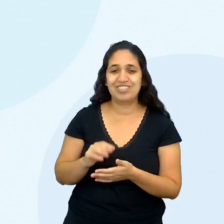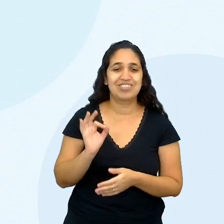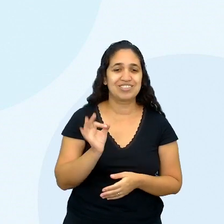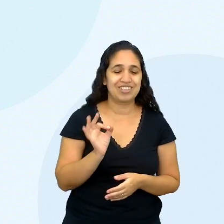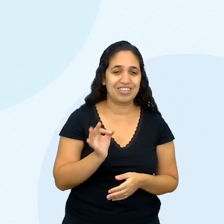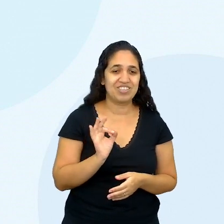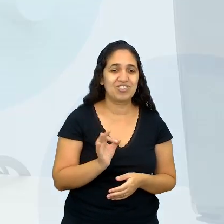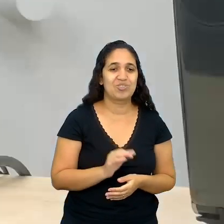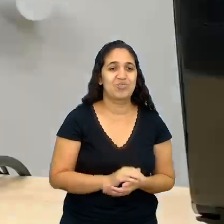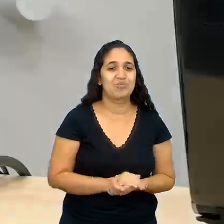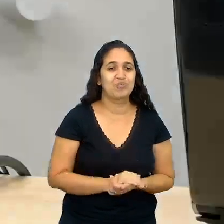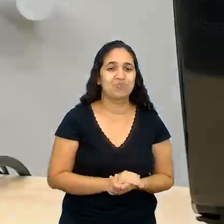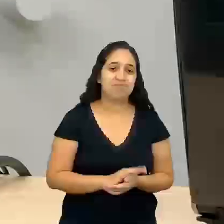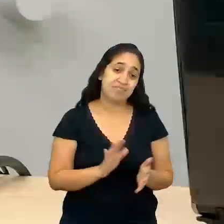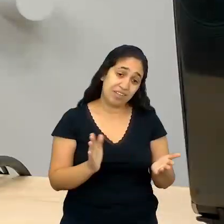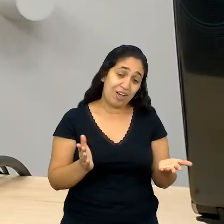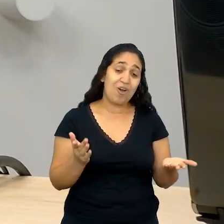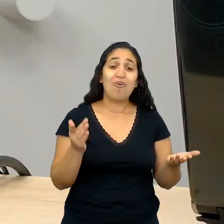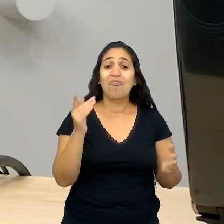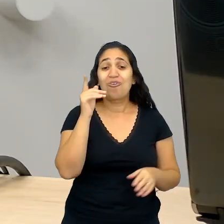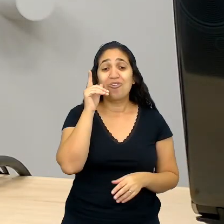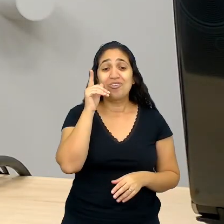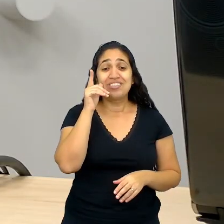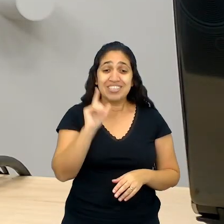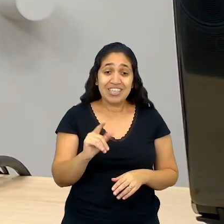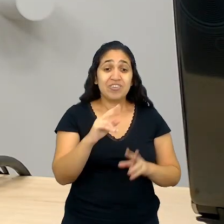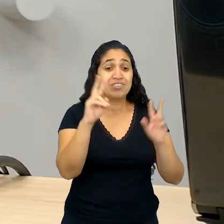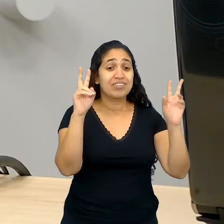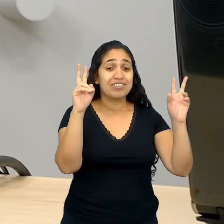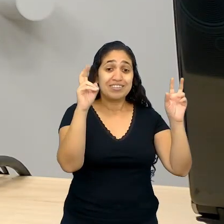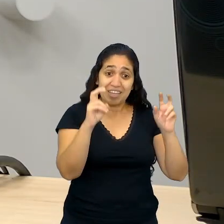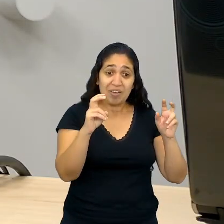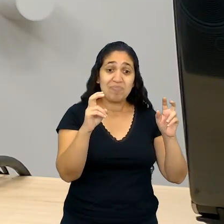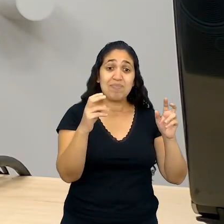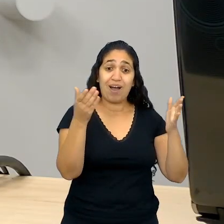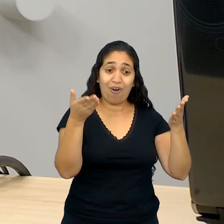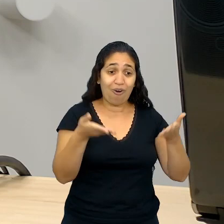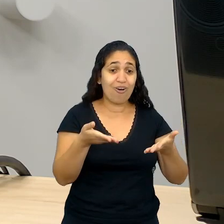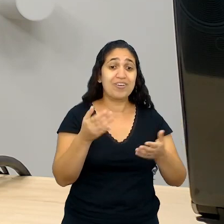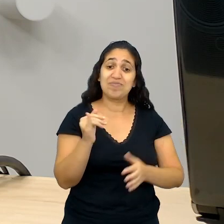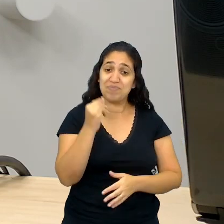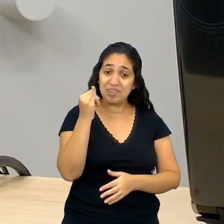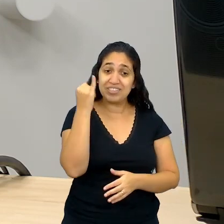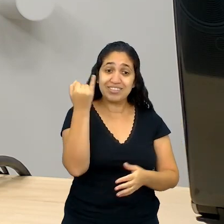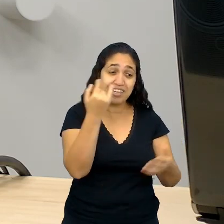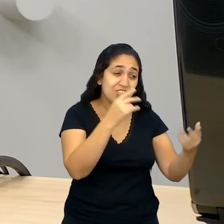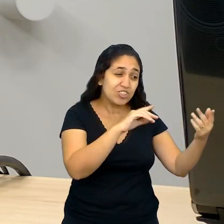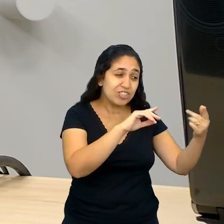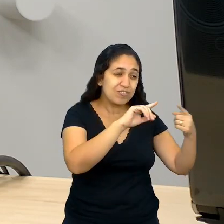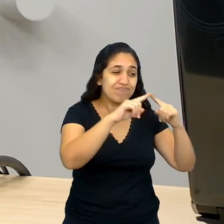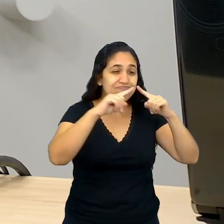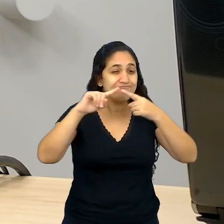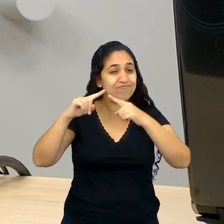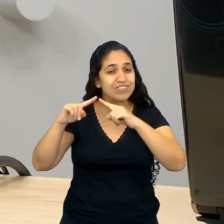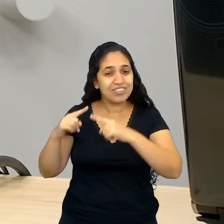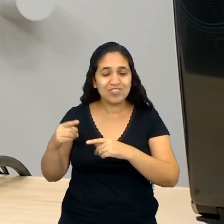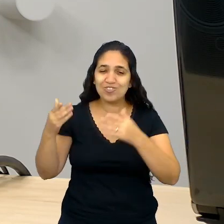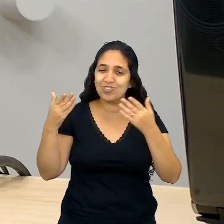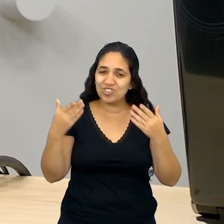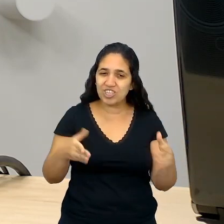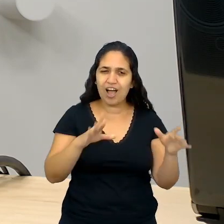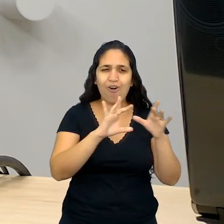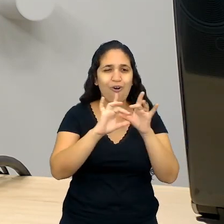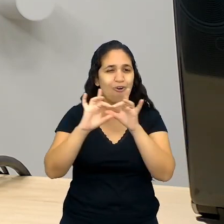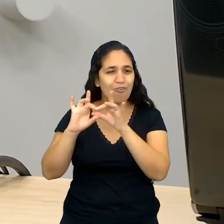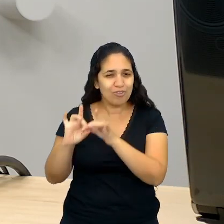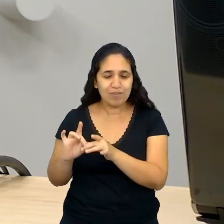certinho. Eu acho que a gente conseguiu, então, né, esse tema tão importante atual, a gente conseguiu fazer o link aí, né, a Milene mostrou pra gente que a gente já tá contemplando isso